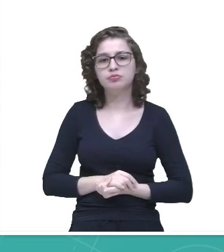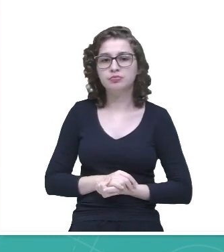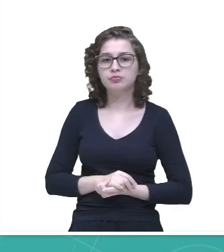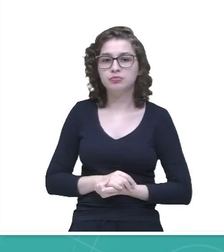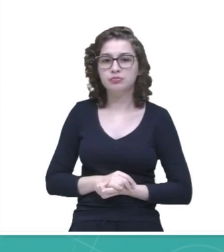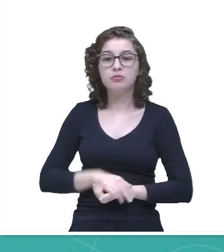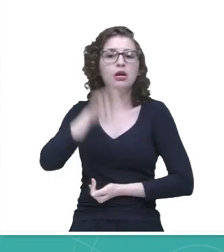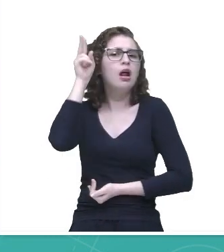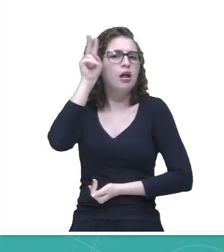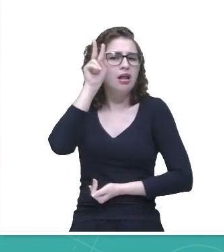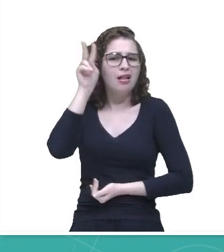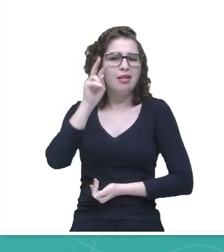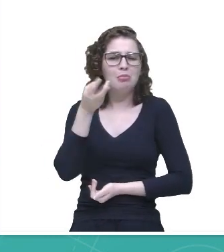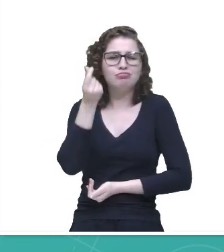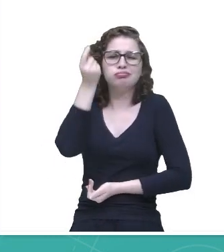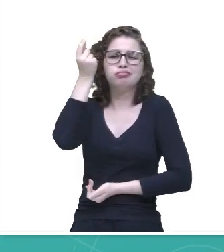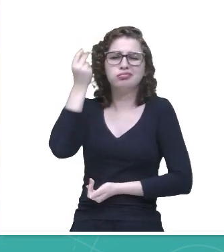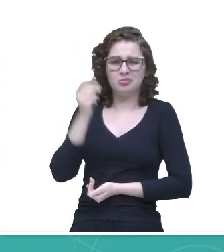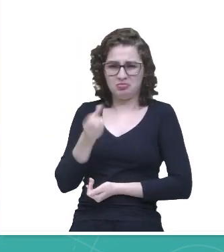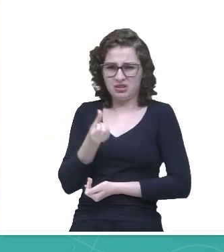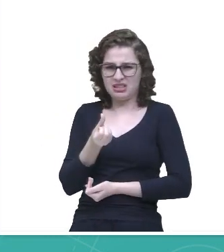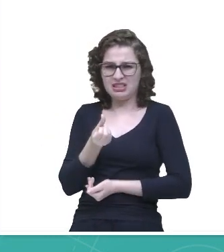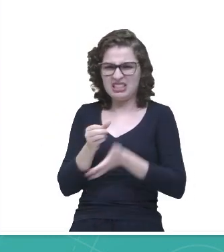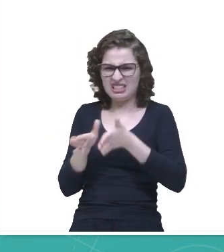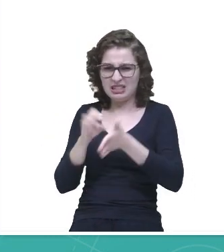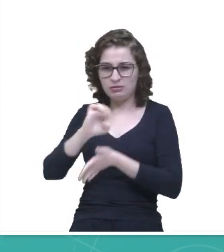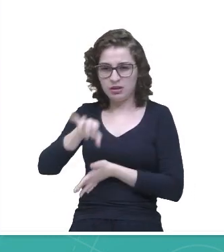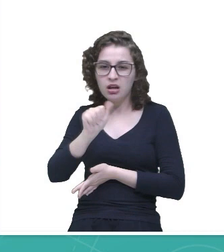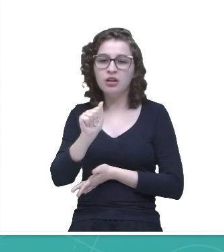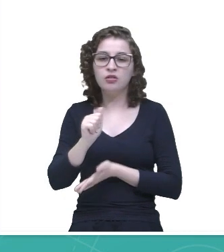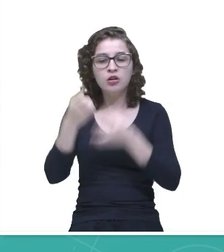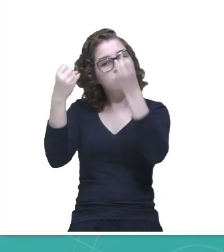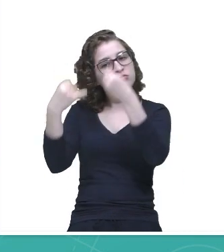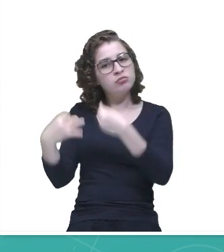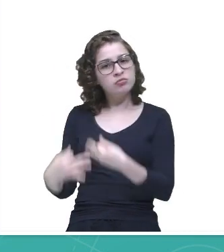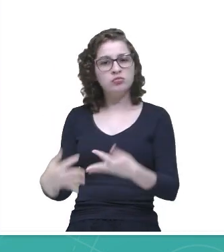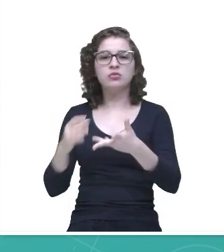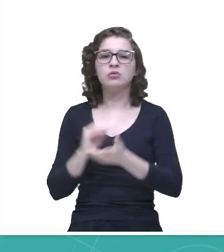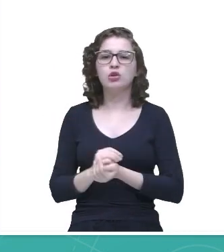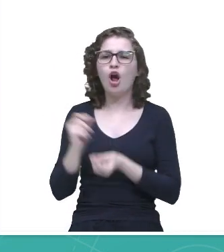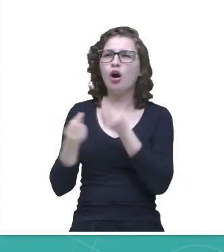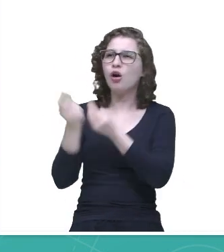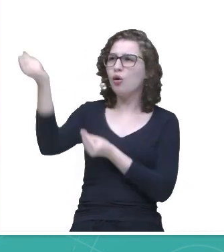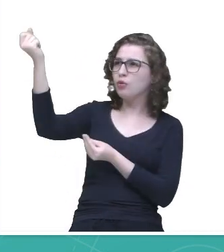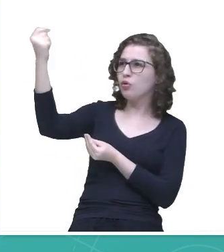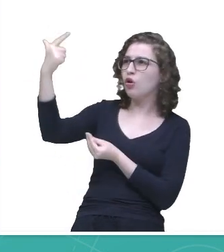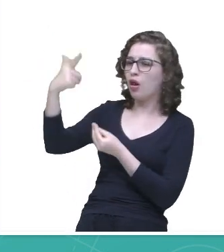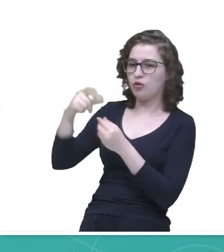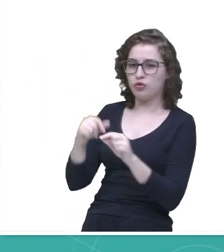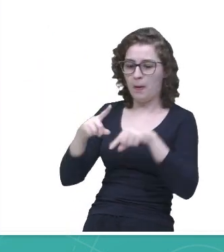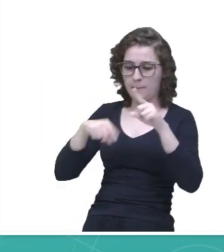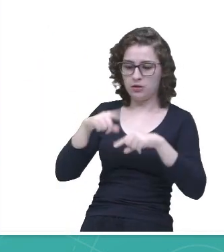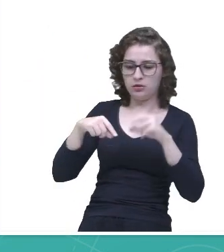devem lembrar lá do sexta etapa, quando nós falamos sobre a questão da incidência da luz solar sobre o objeto, quando